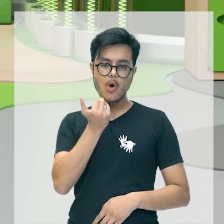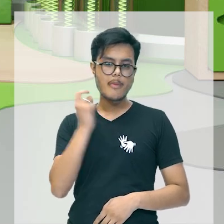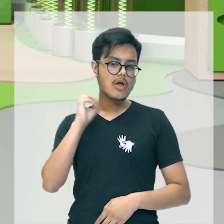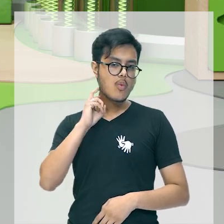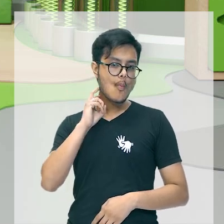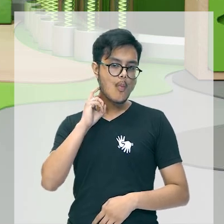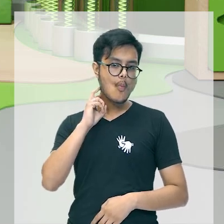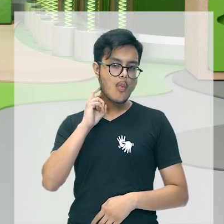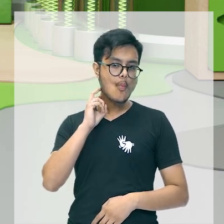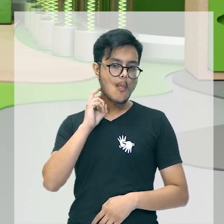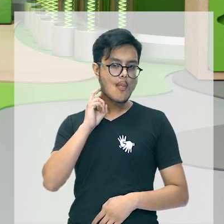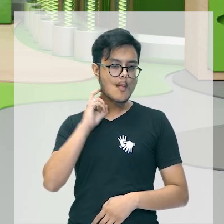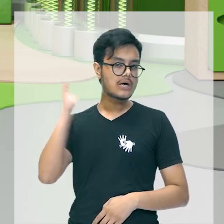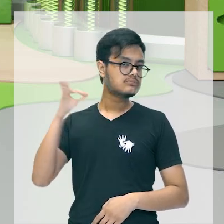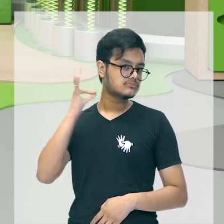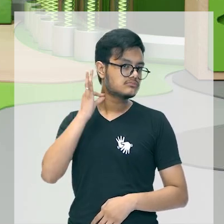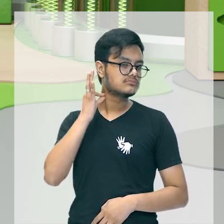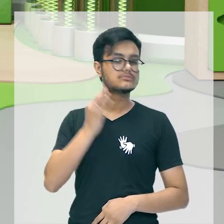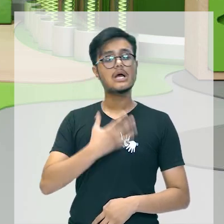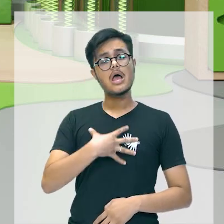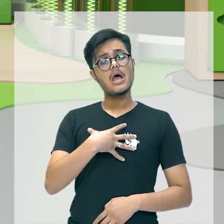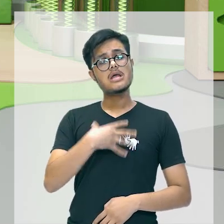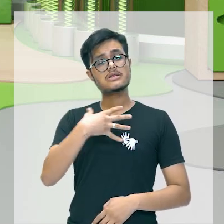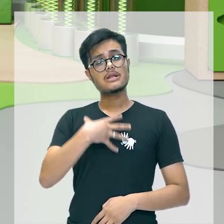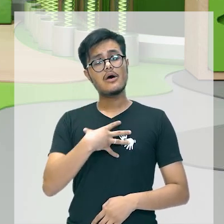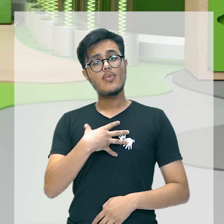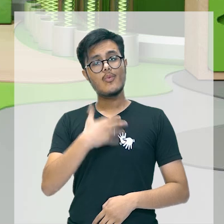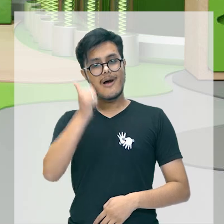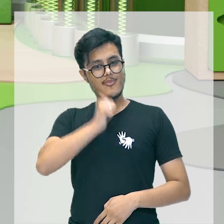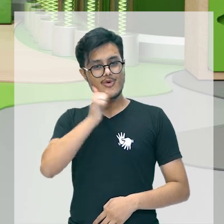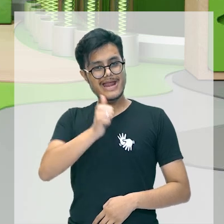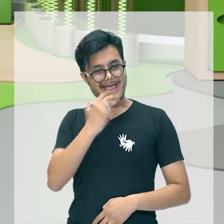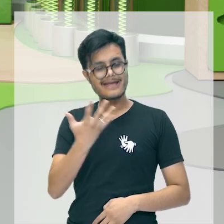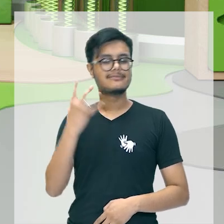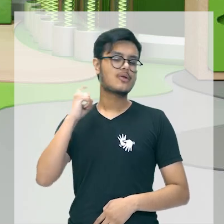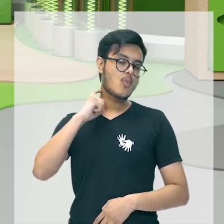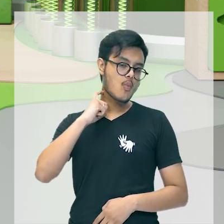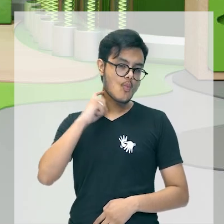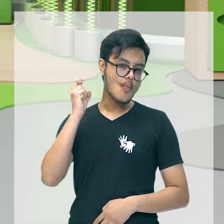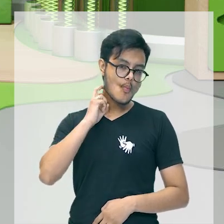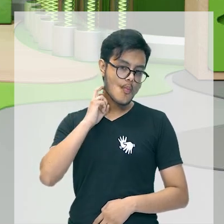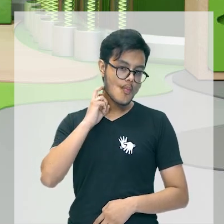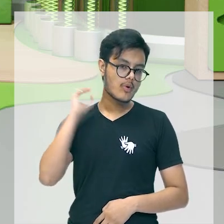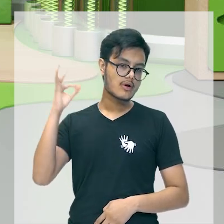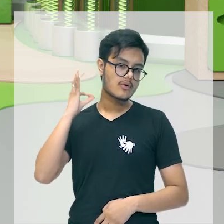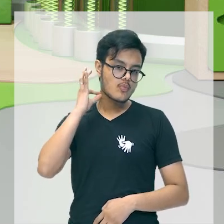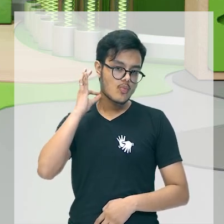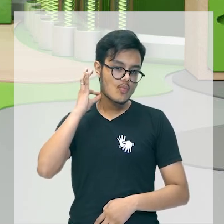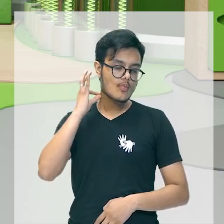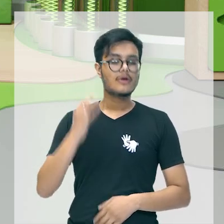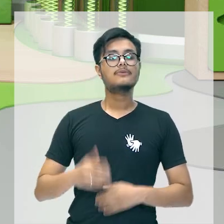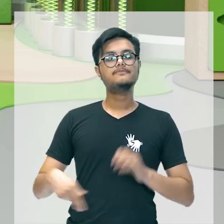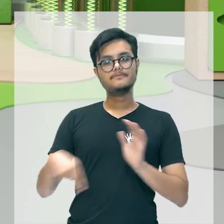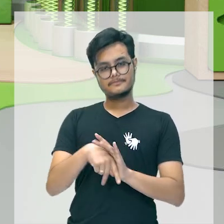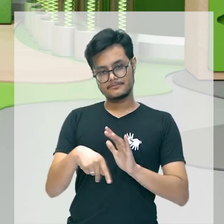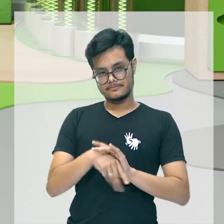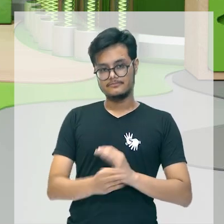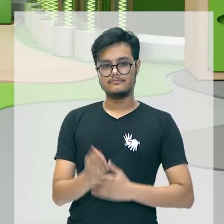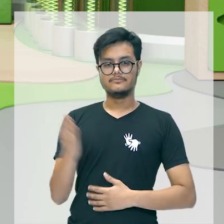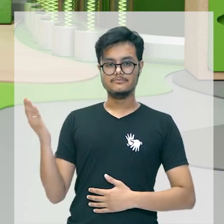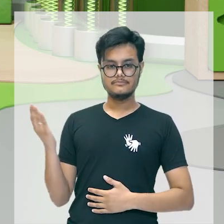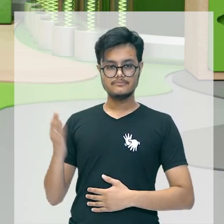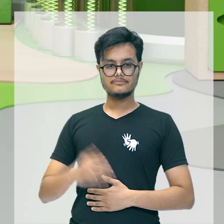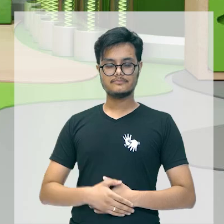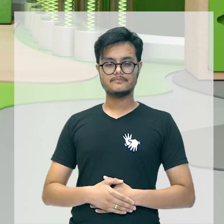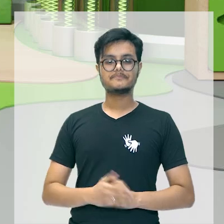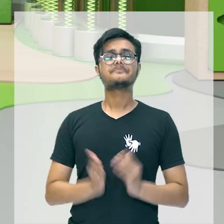sangue. Então, a fêmea aí desse animal procura o sangue humano para poder desenvolver os seus ovos. É o caso aí do Aedes aegypti, né?